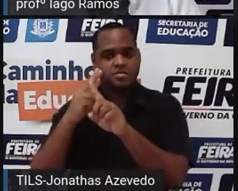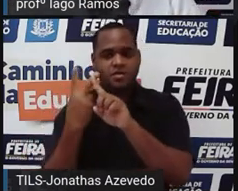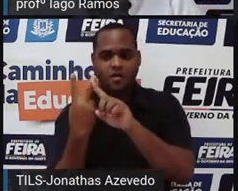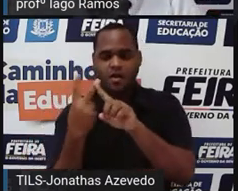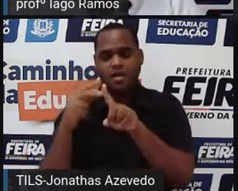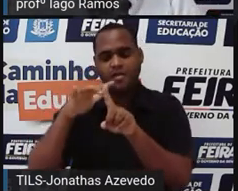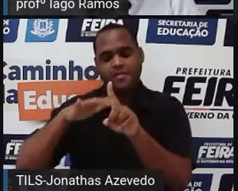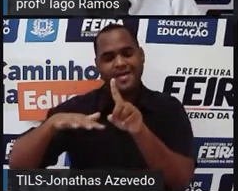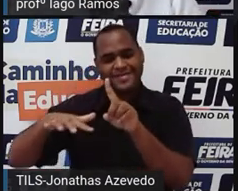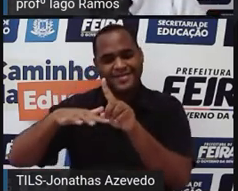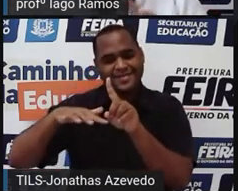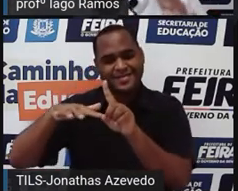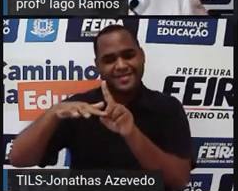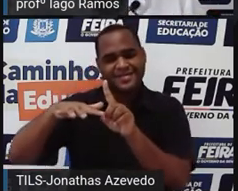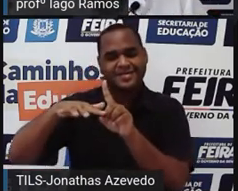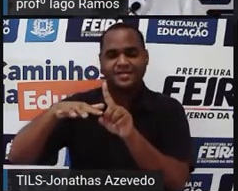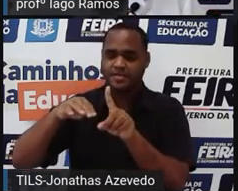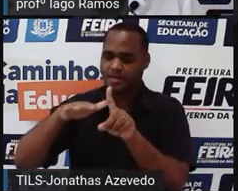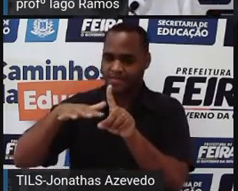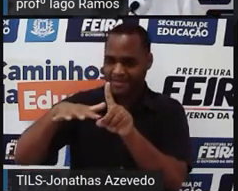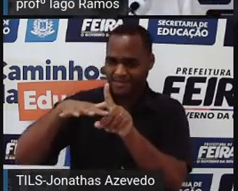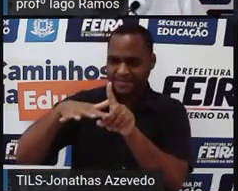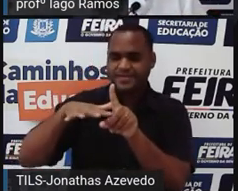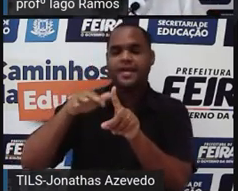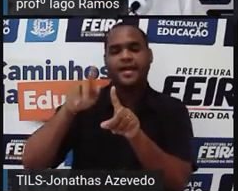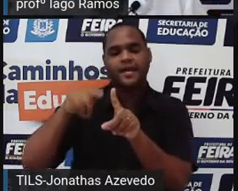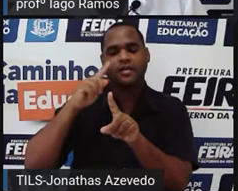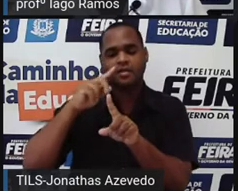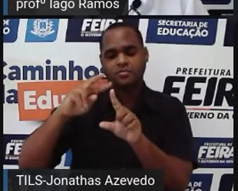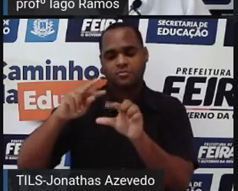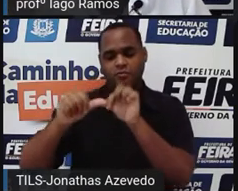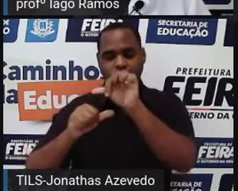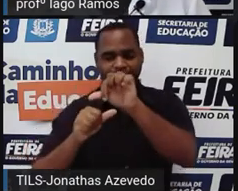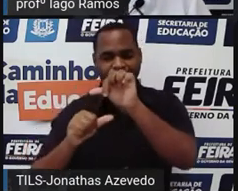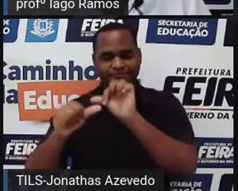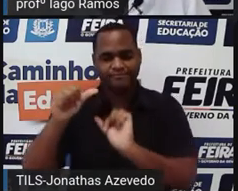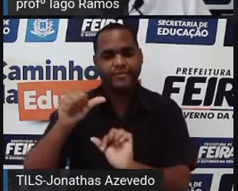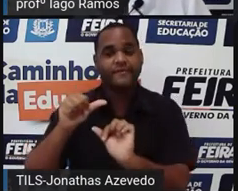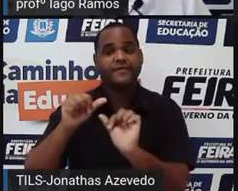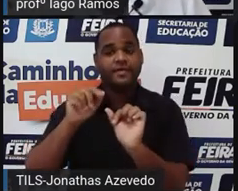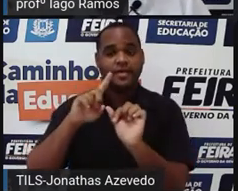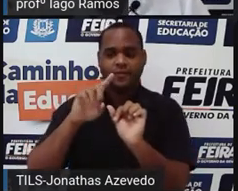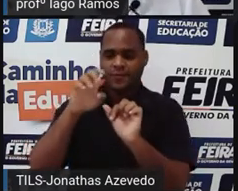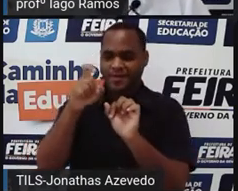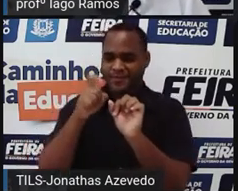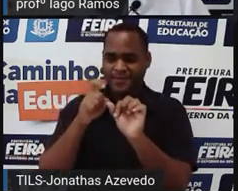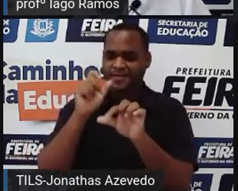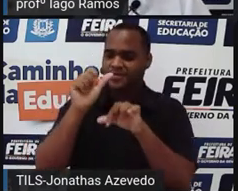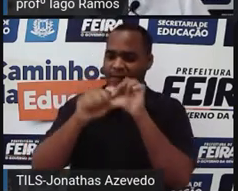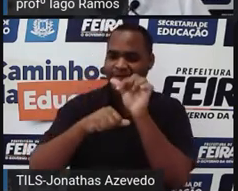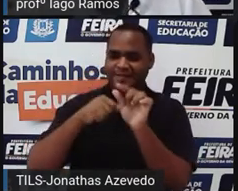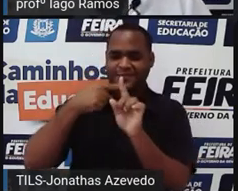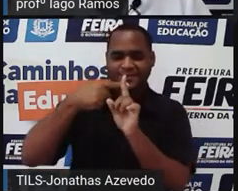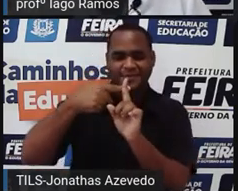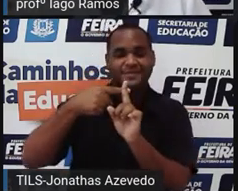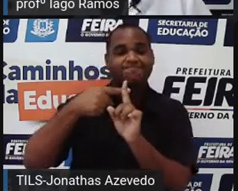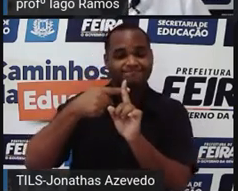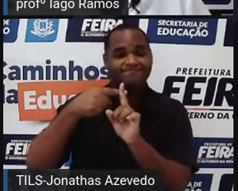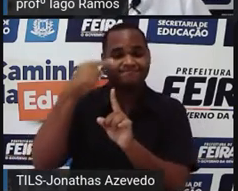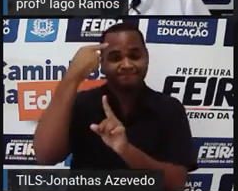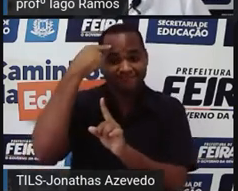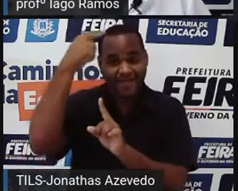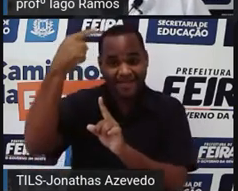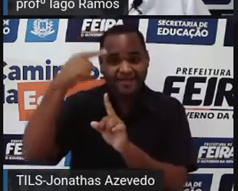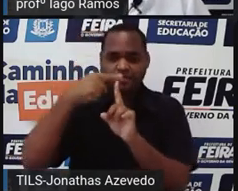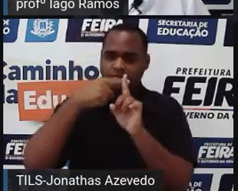na base. Depois que essa base estiver invertida, o expoente passa a ficar positivo. Ele